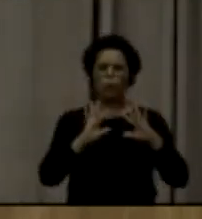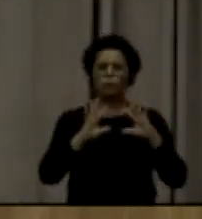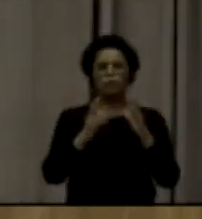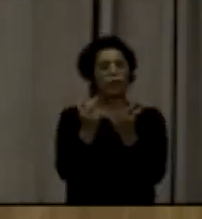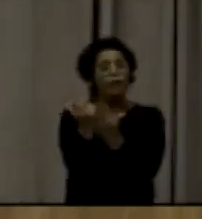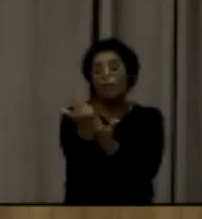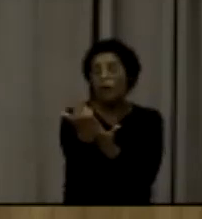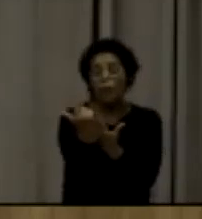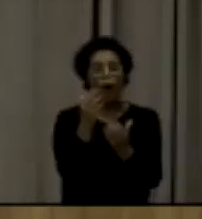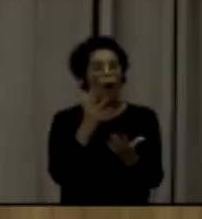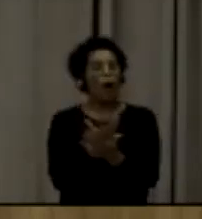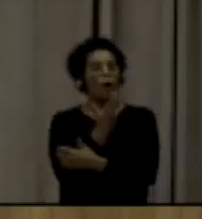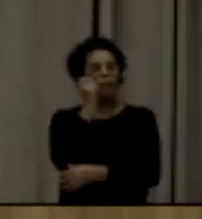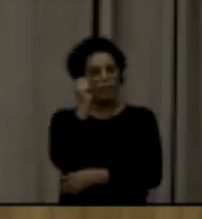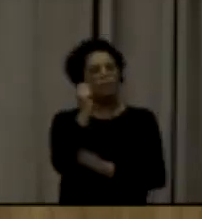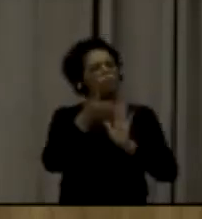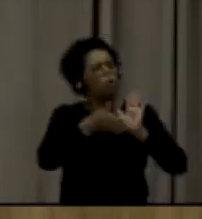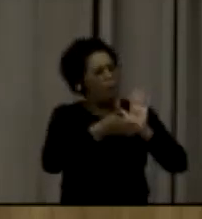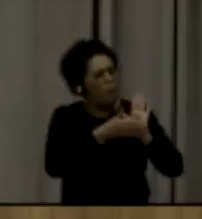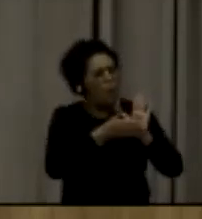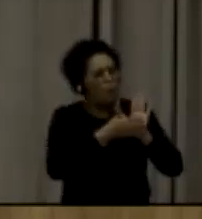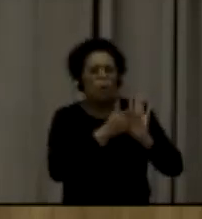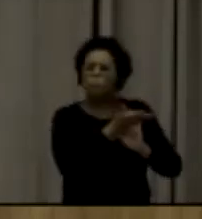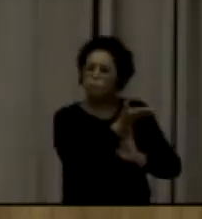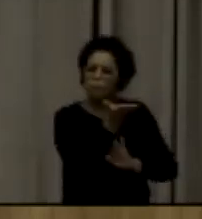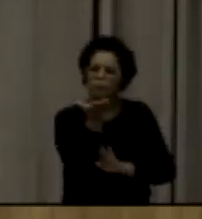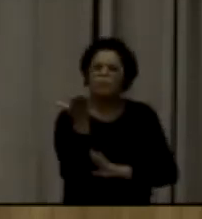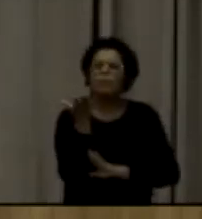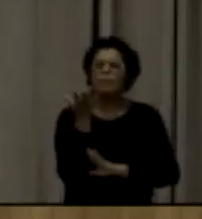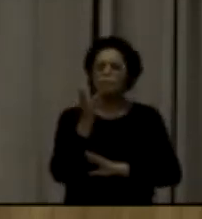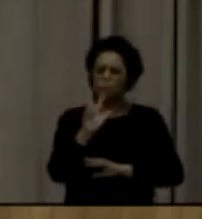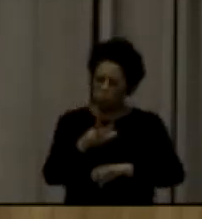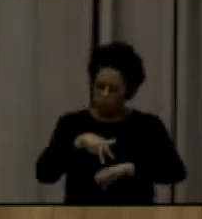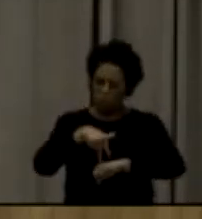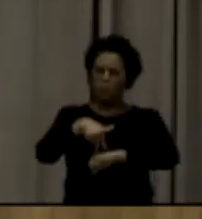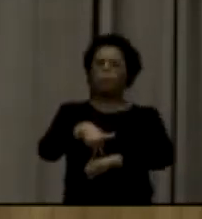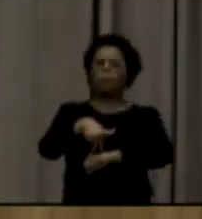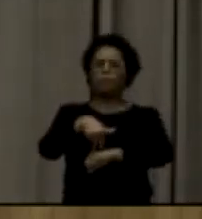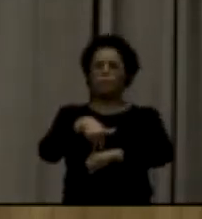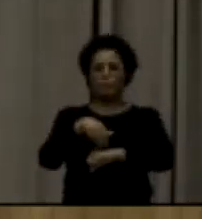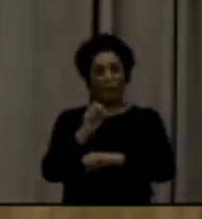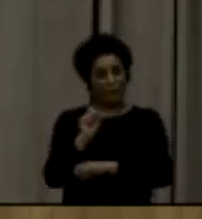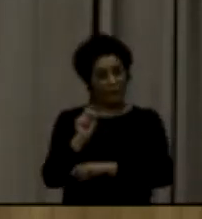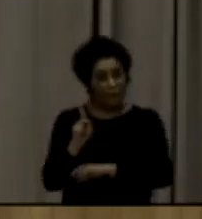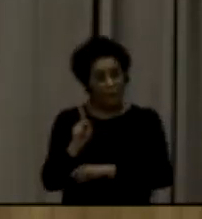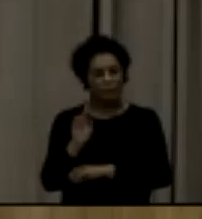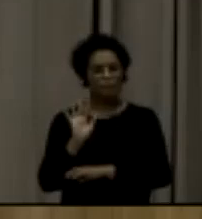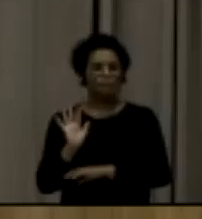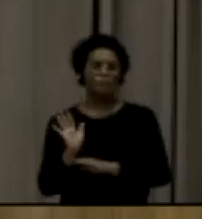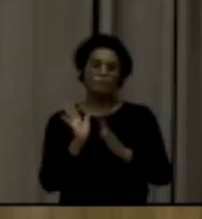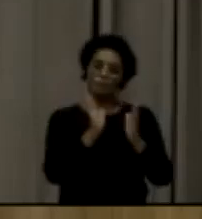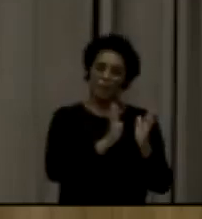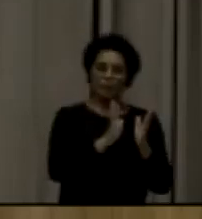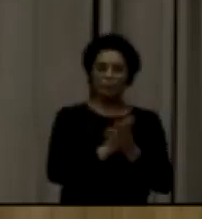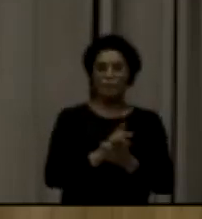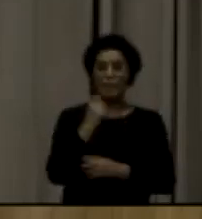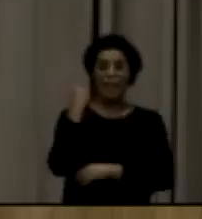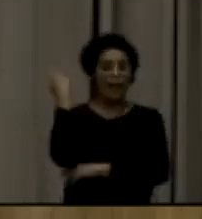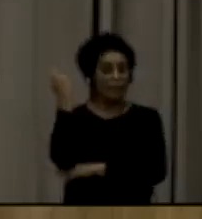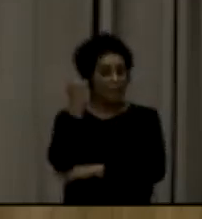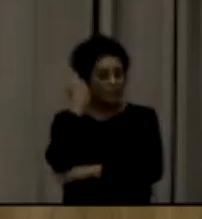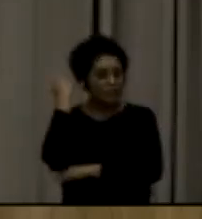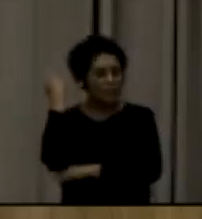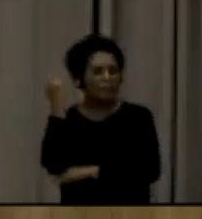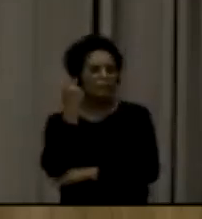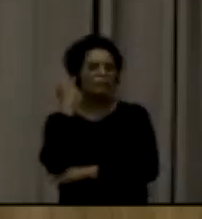coisa aconteceu, e eu proponho isso, ok? Bom, mas... Na Argentina,